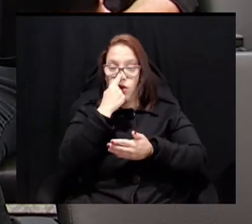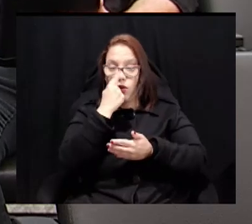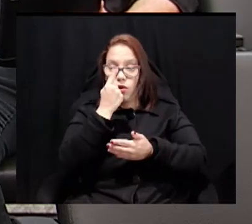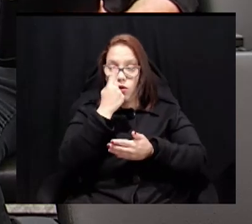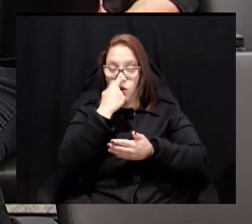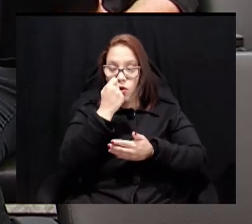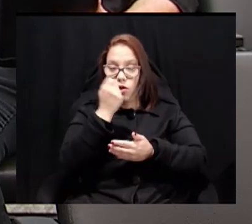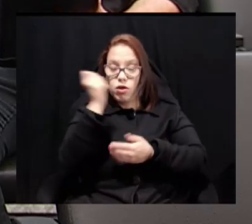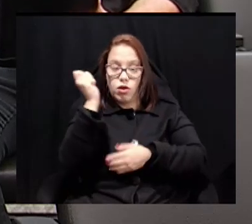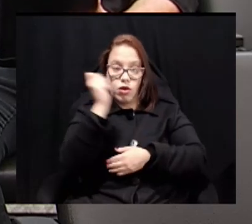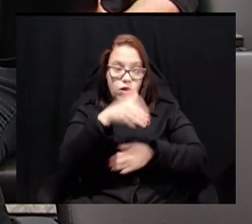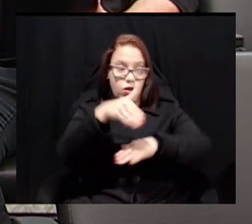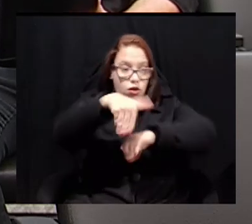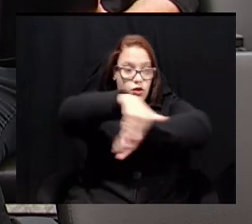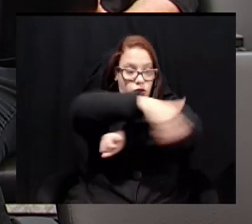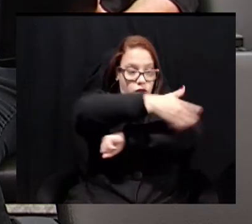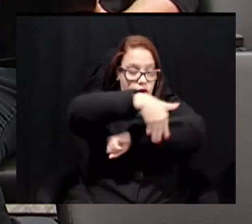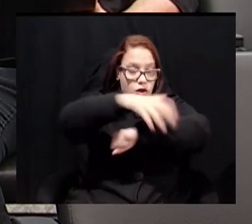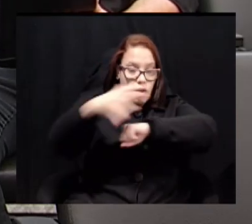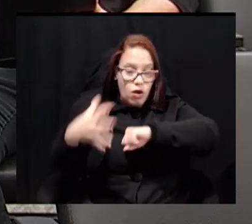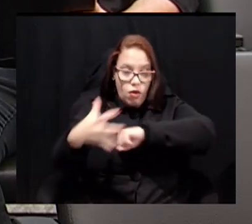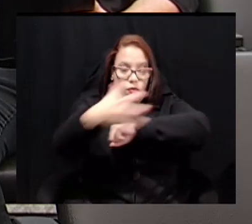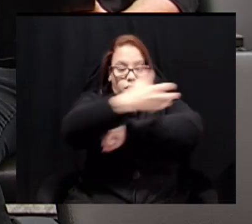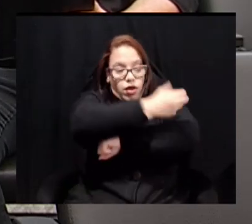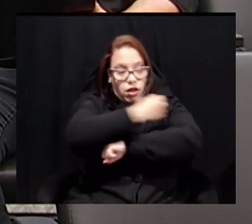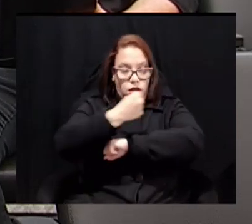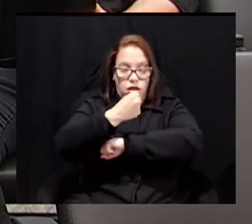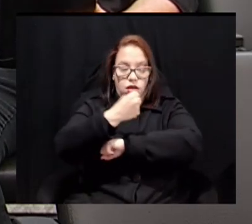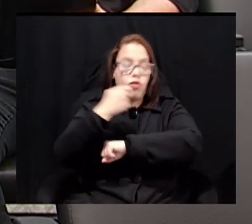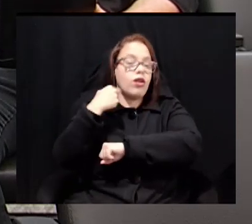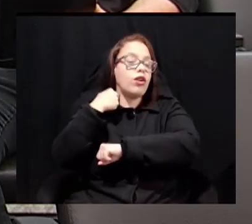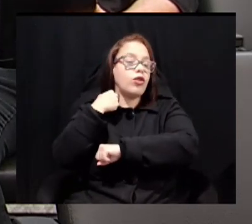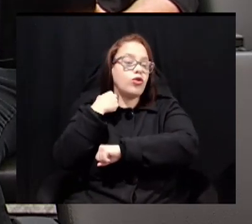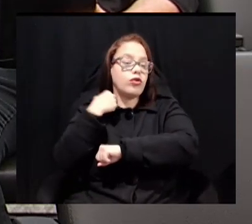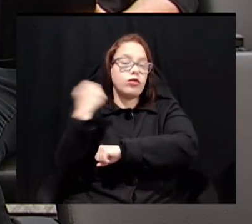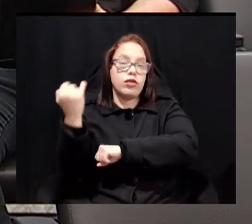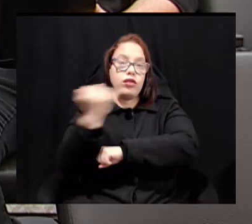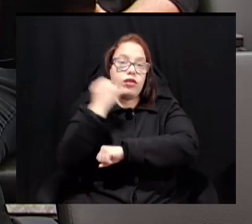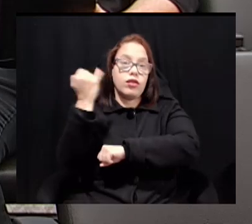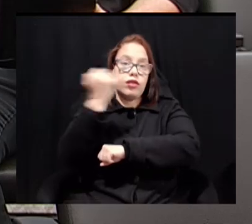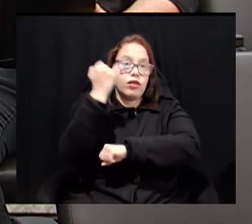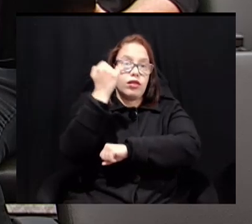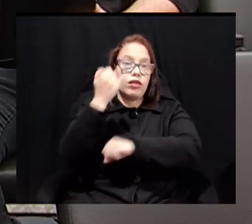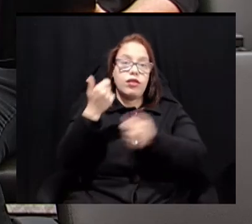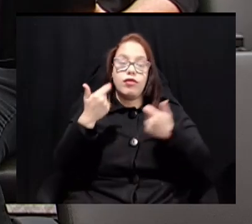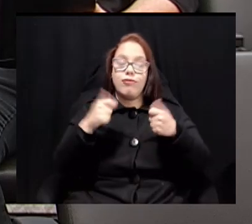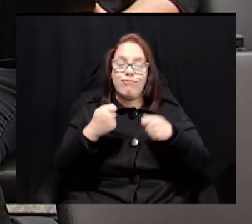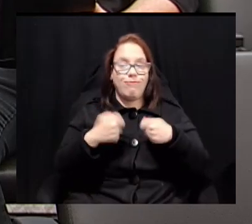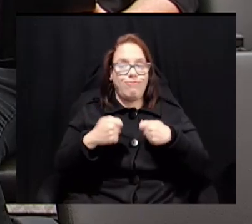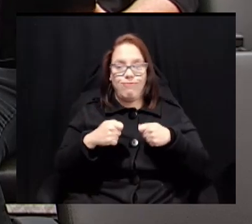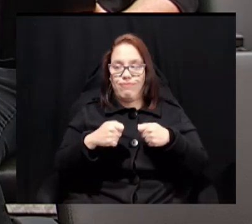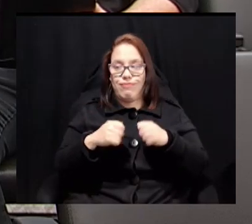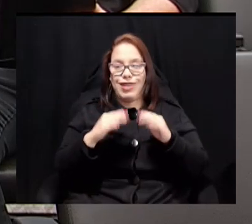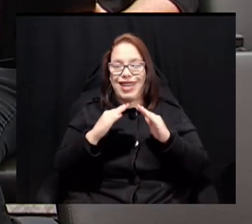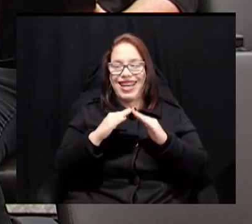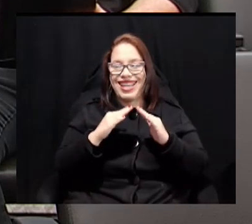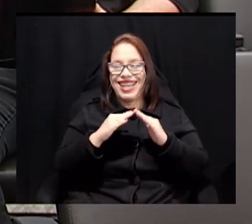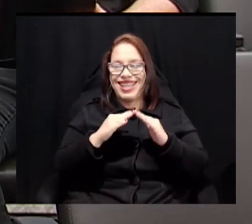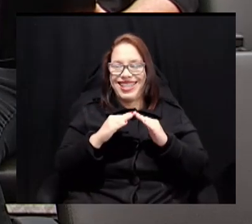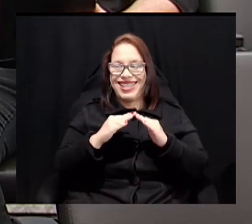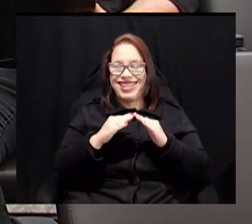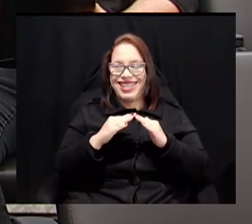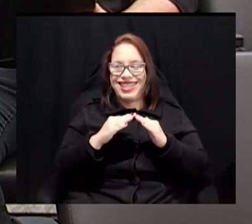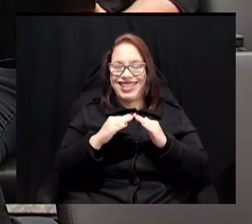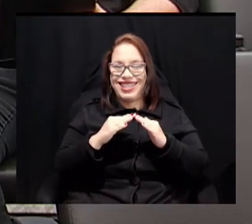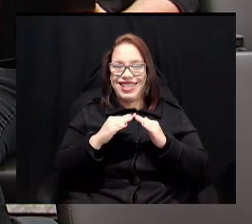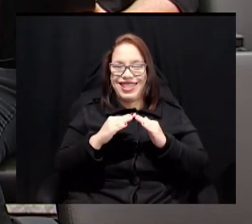dela ali, onde o catatreco vai passar, vai pegar. E, mais importante ainda, ela não precisa estar na casa dela. Porque